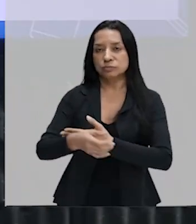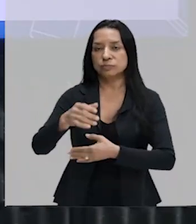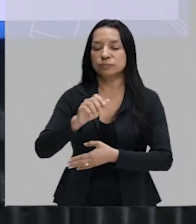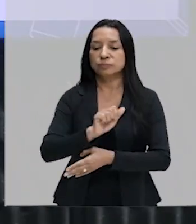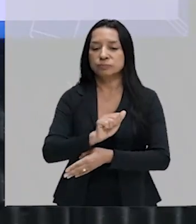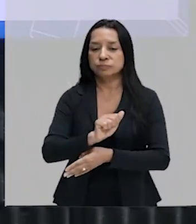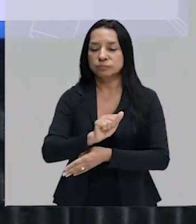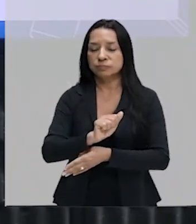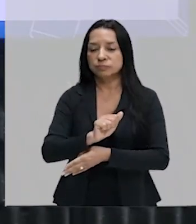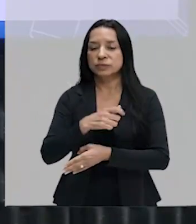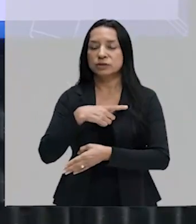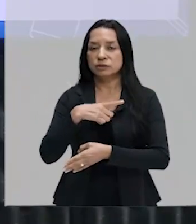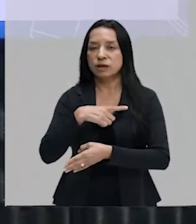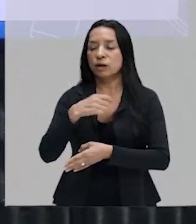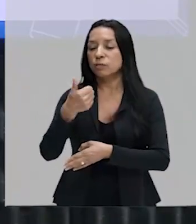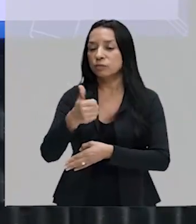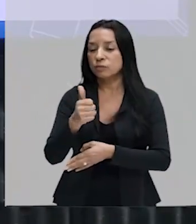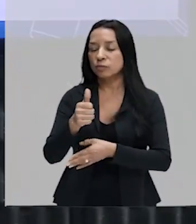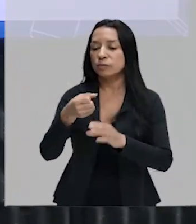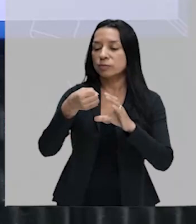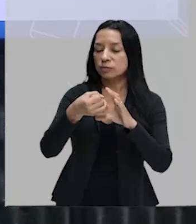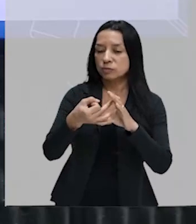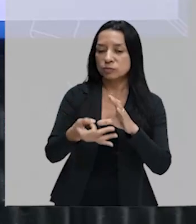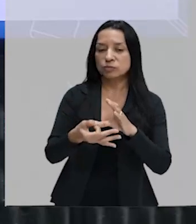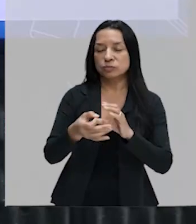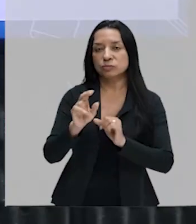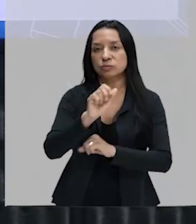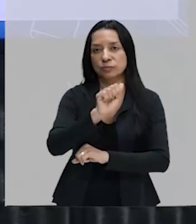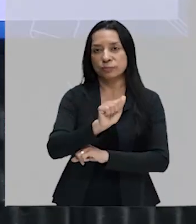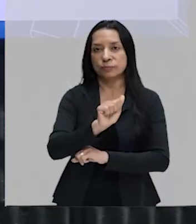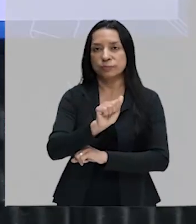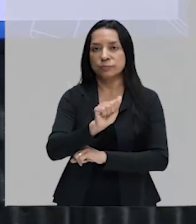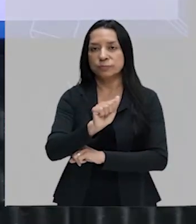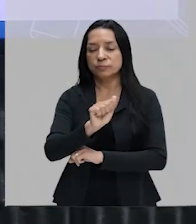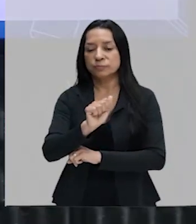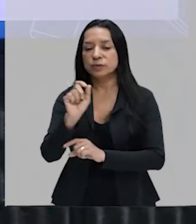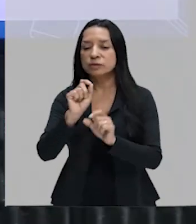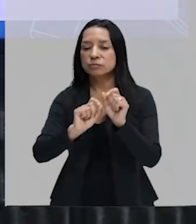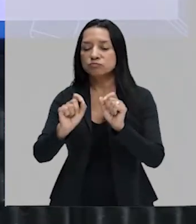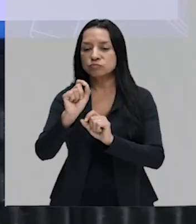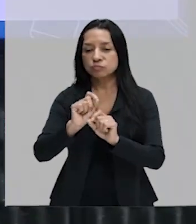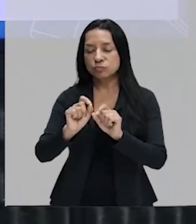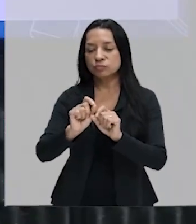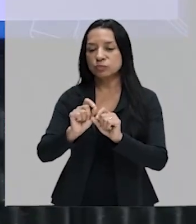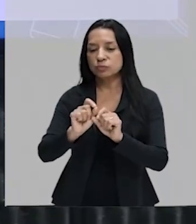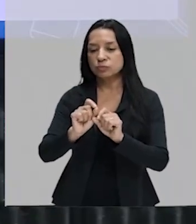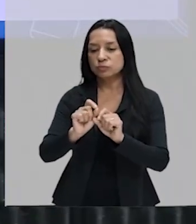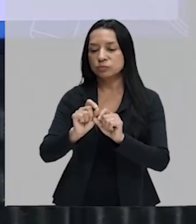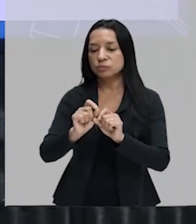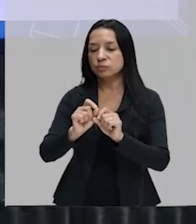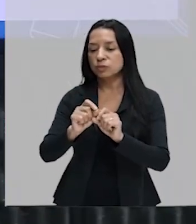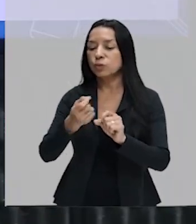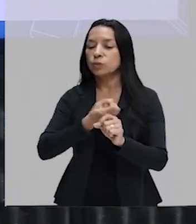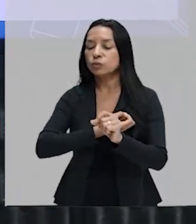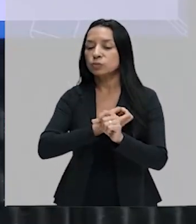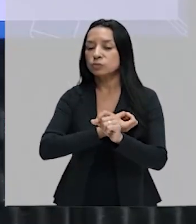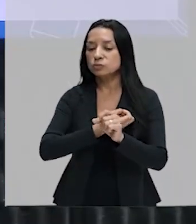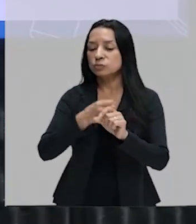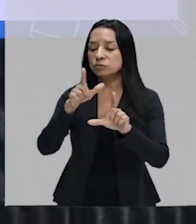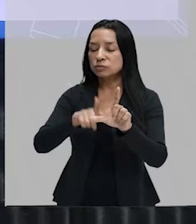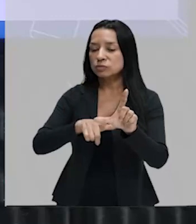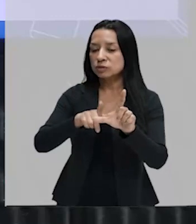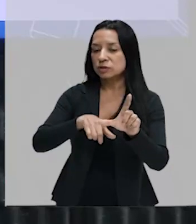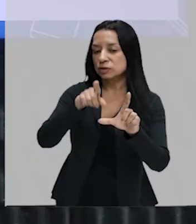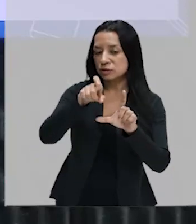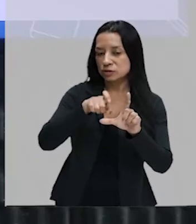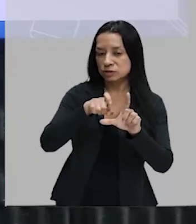Então, veja, temos aqui o primeiro conjunto chamado de A, que é formado pelos elementos x, tal